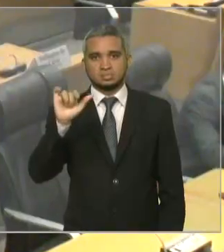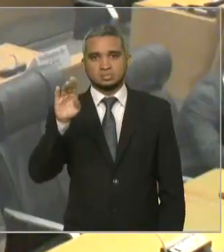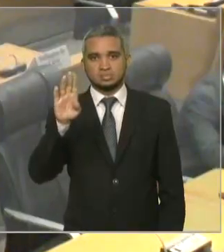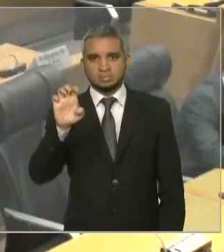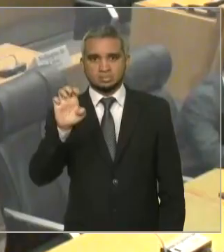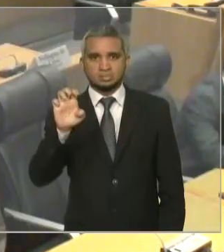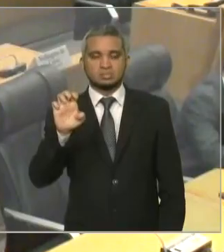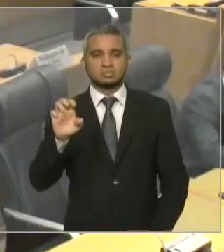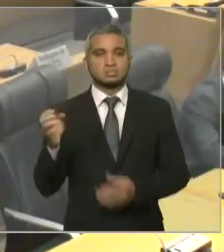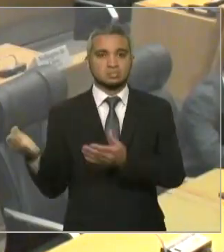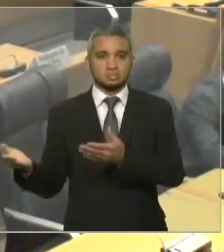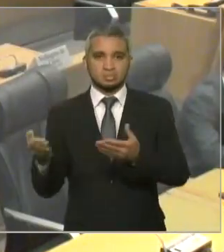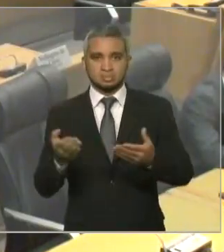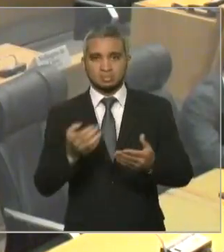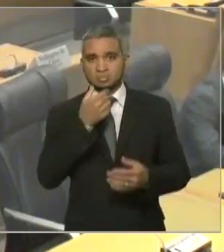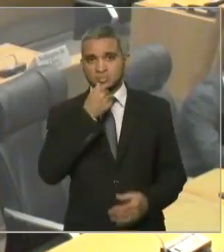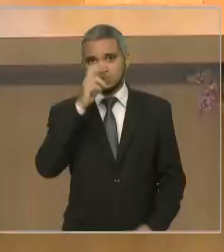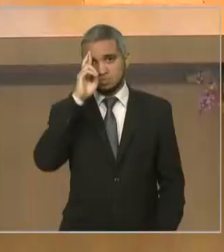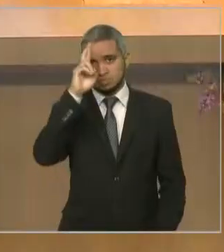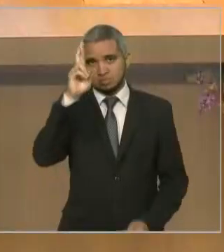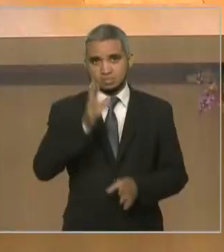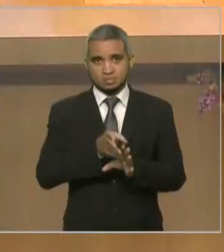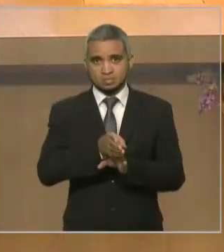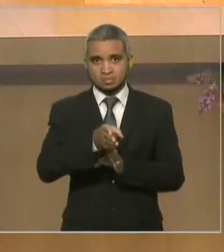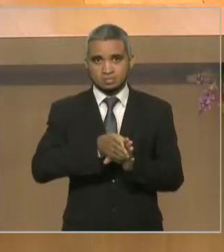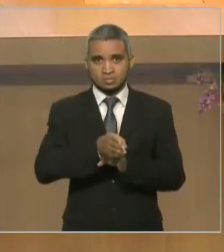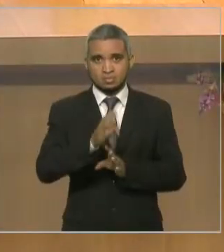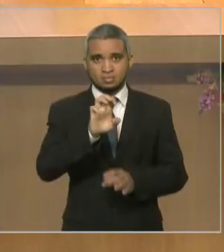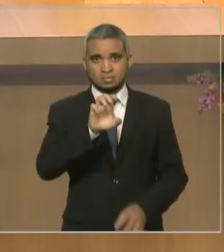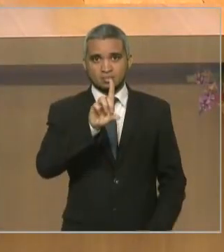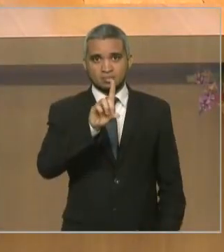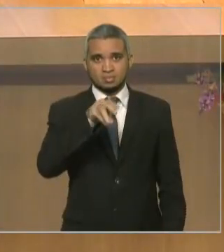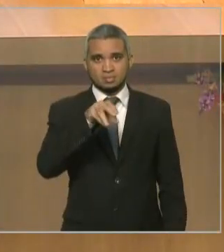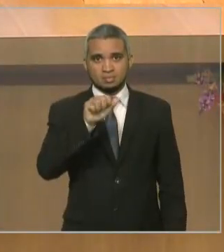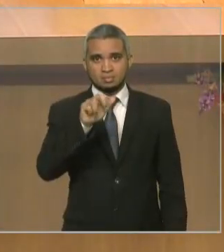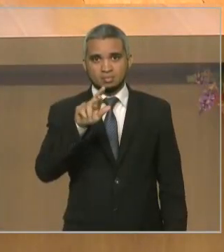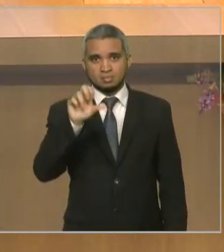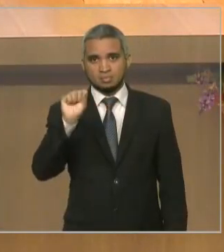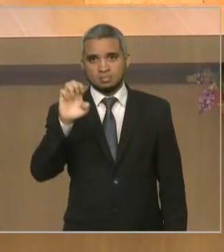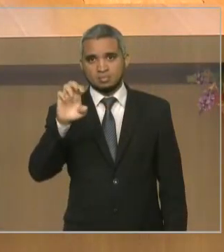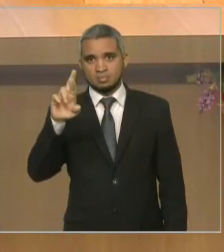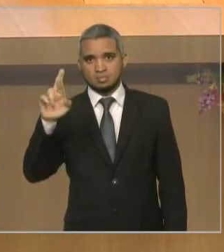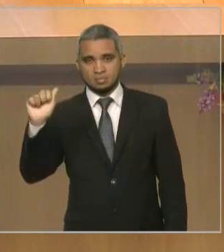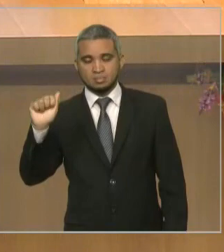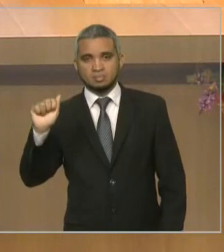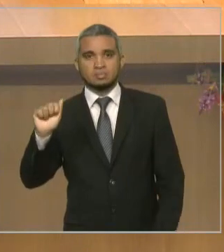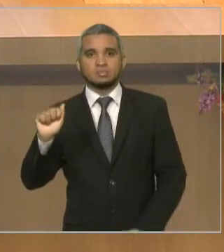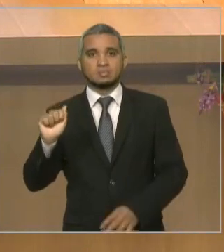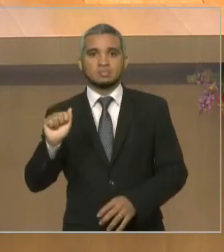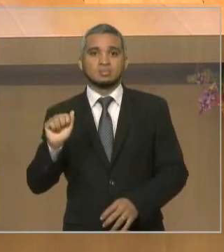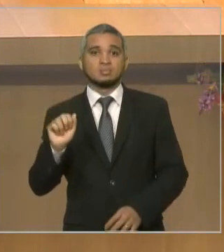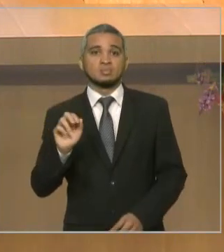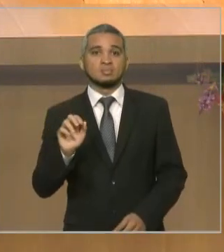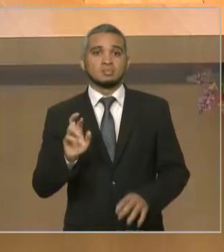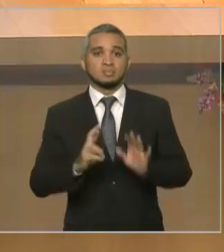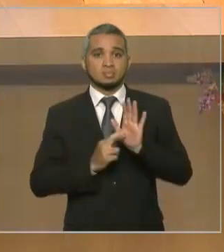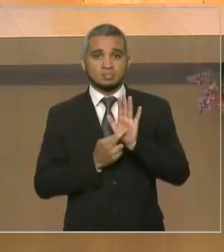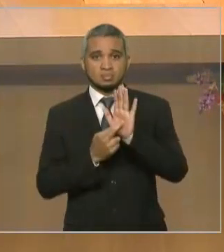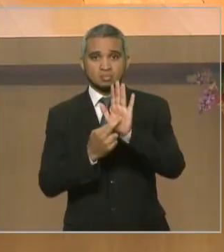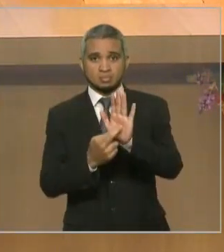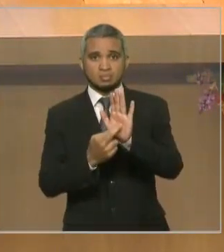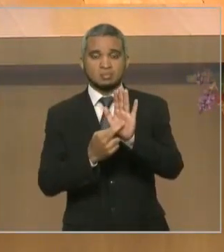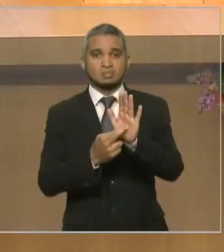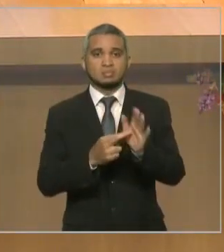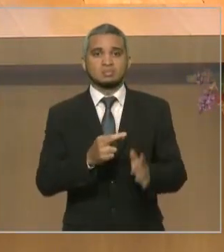Excelentíssimo senhor conselheiro Edmar Serra Cutrim, neste ato representando o presidente do Tribunal de Contas do